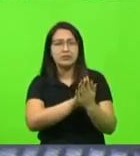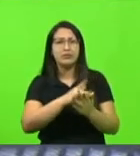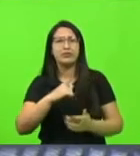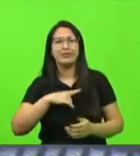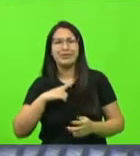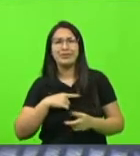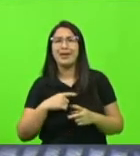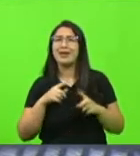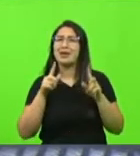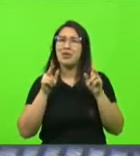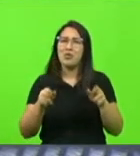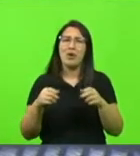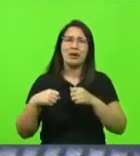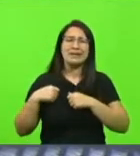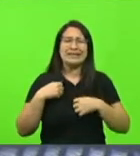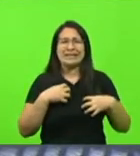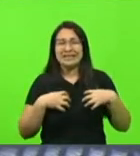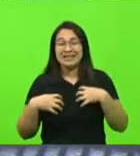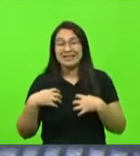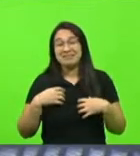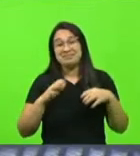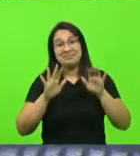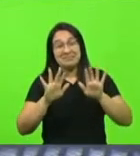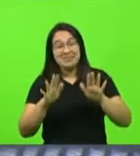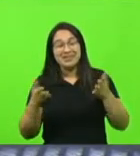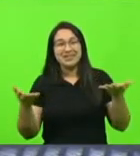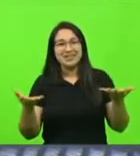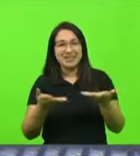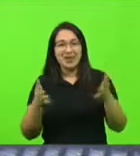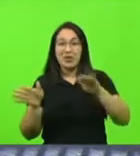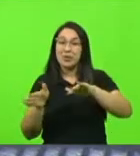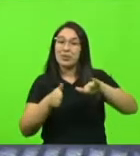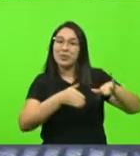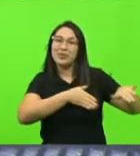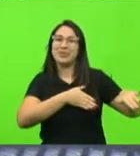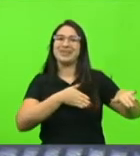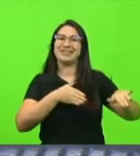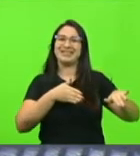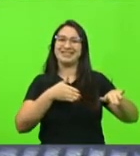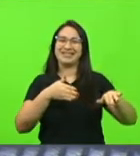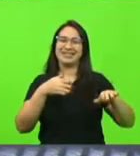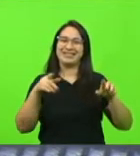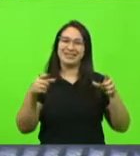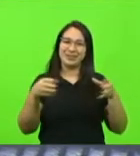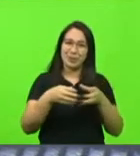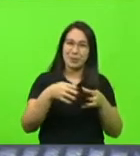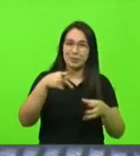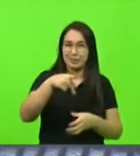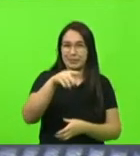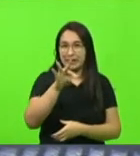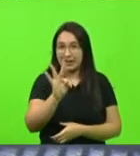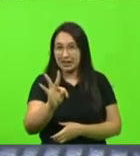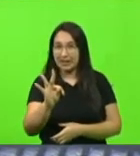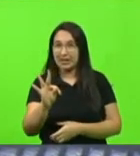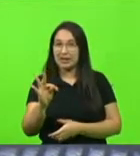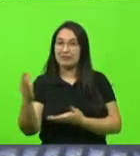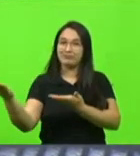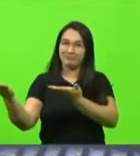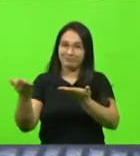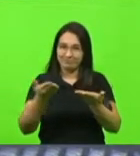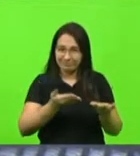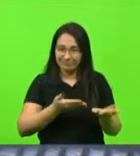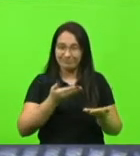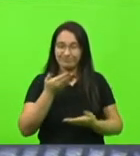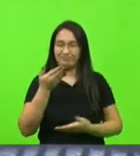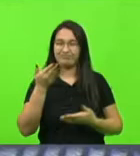angústias, né? Mas agora, muito feliz, em nome do Partido dos Trabalhadores, de recebê-lo aqui e dizer que a gente vai